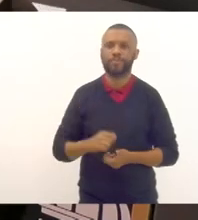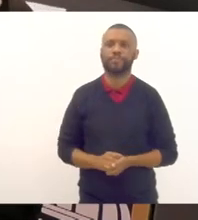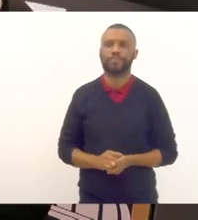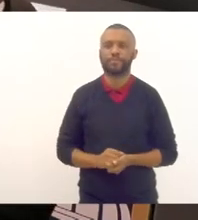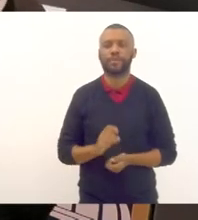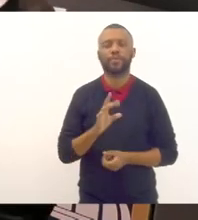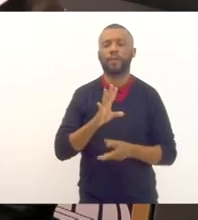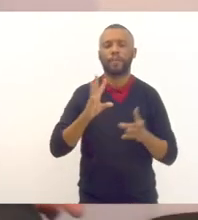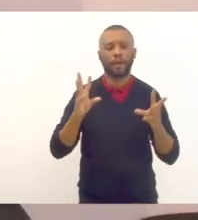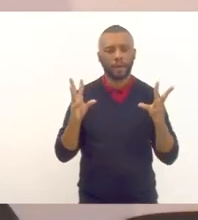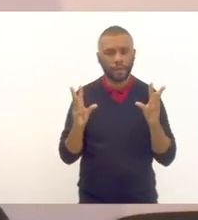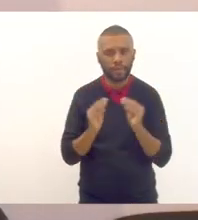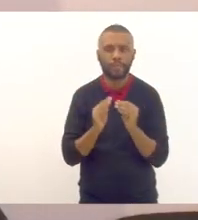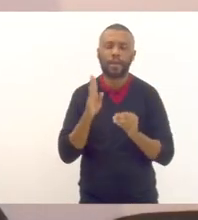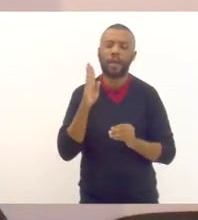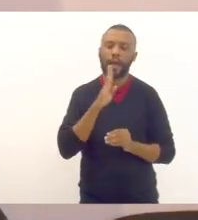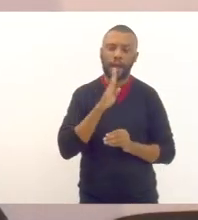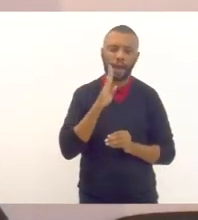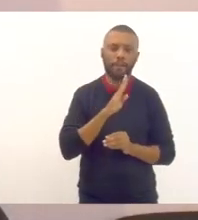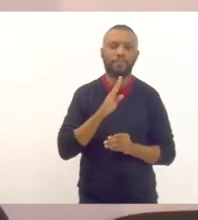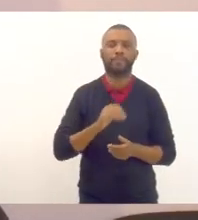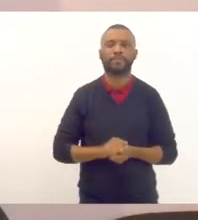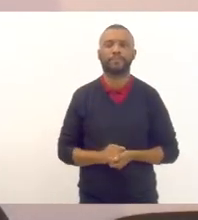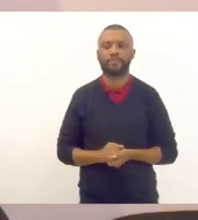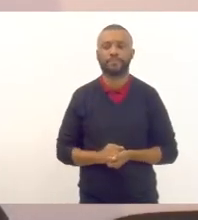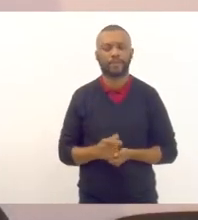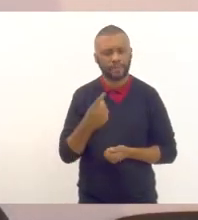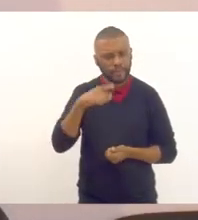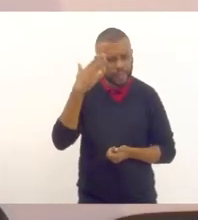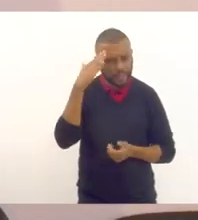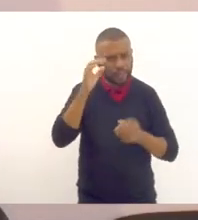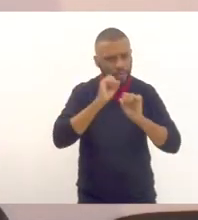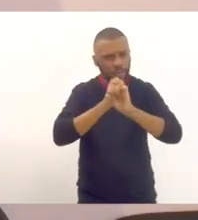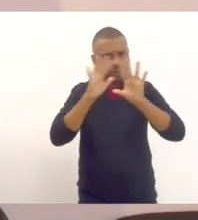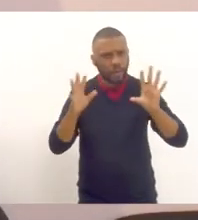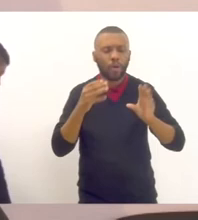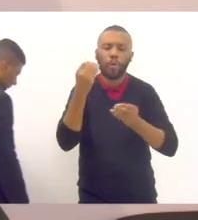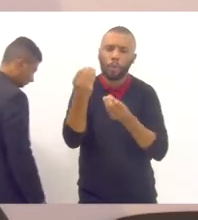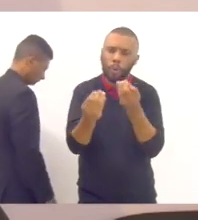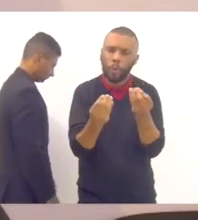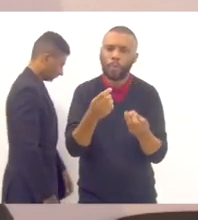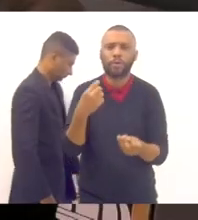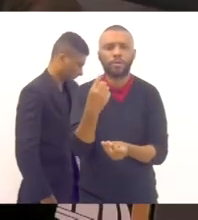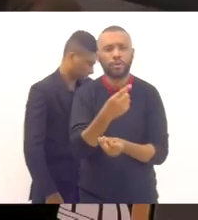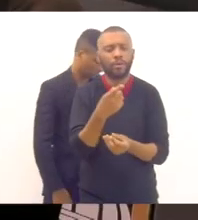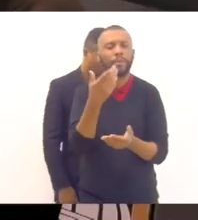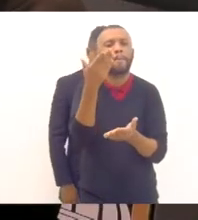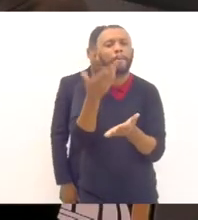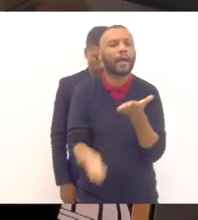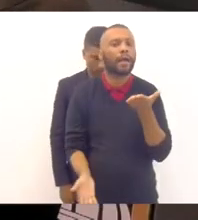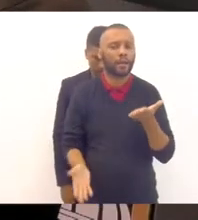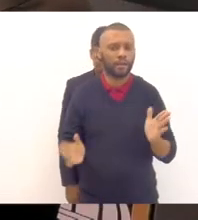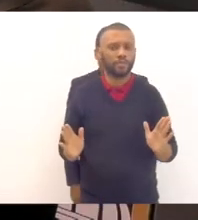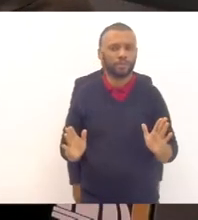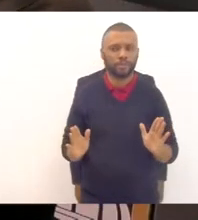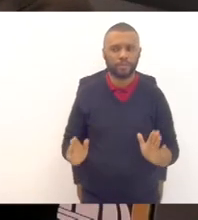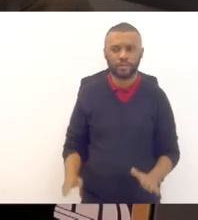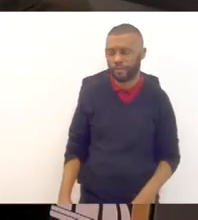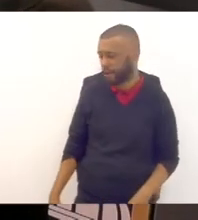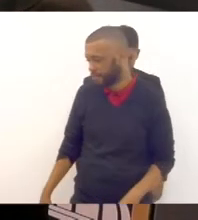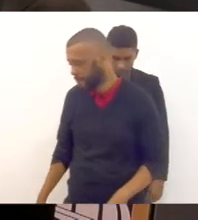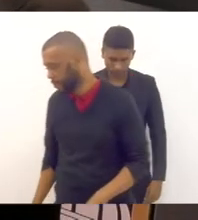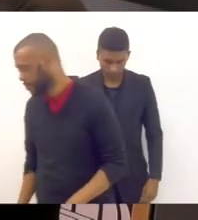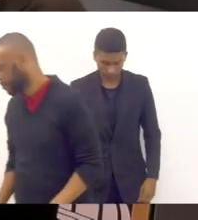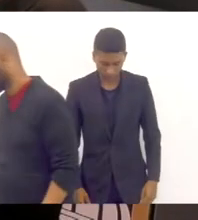Só para resumir, então, pessoal, entenderam o quanto a gente perde, o quanto o